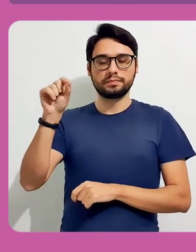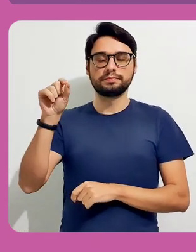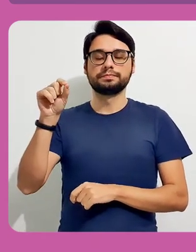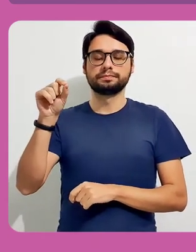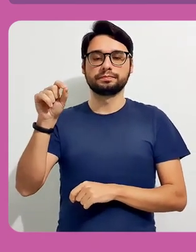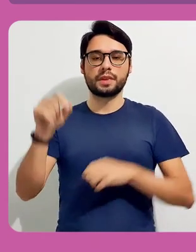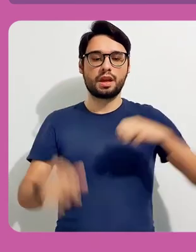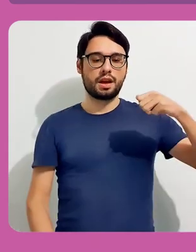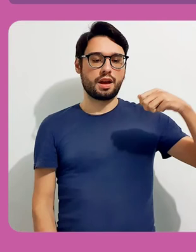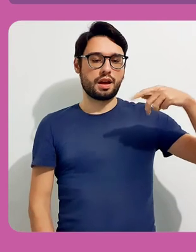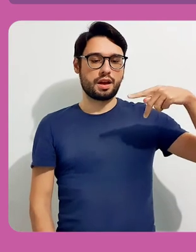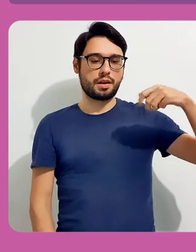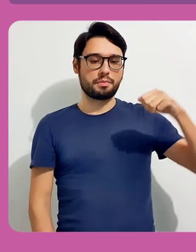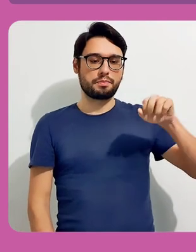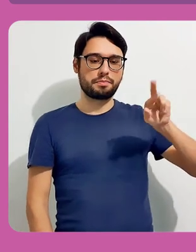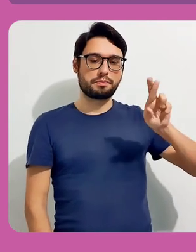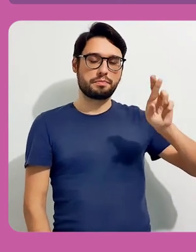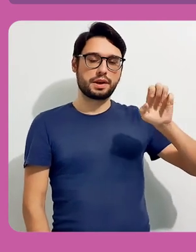aparência,